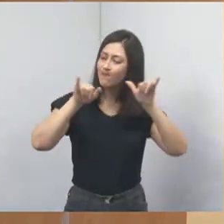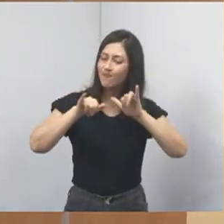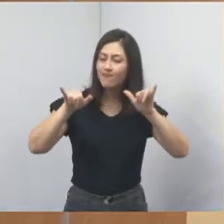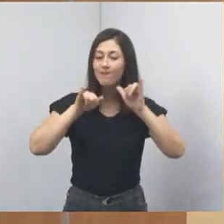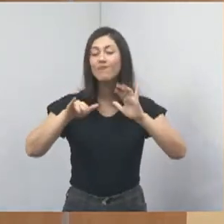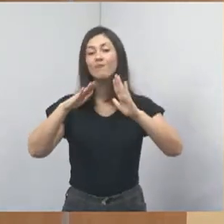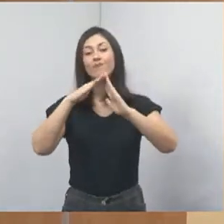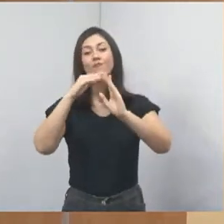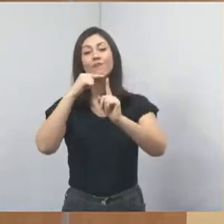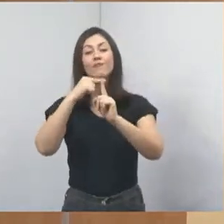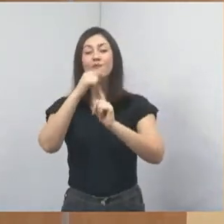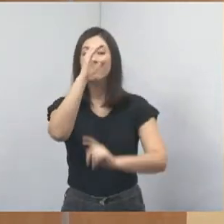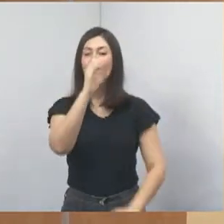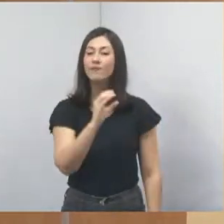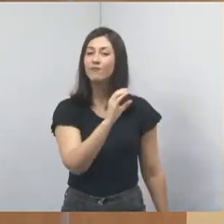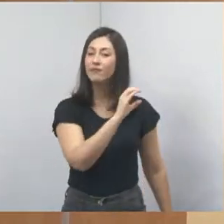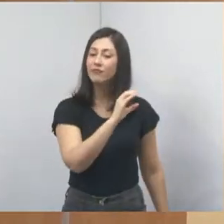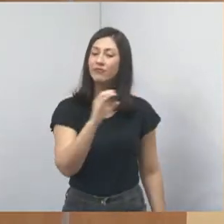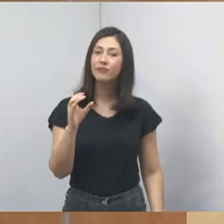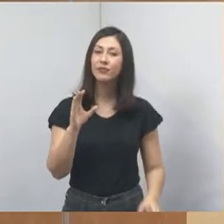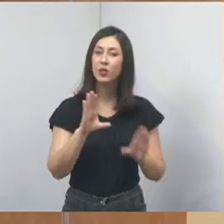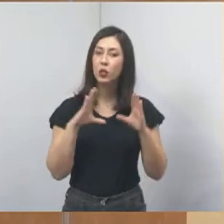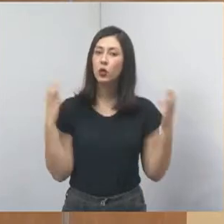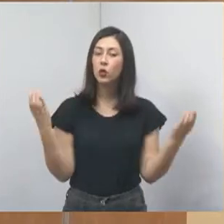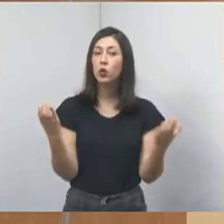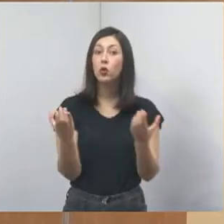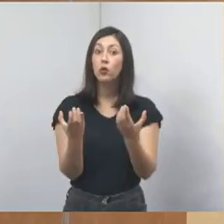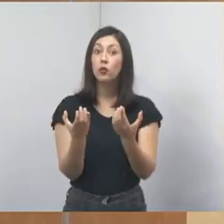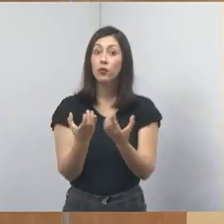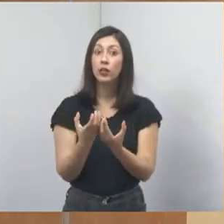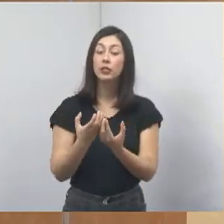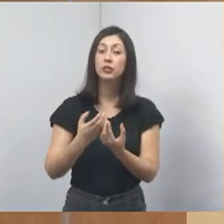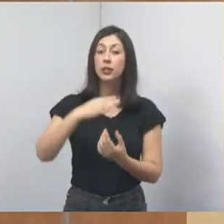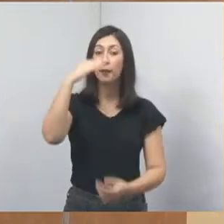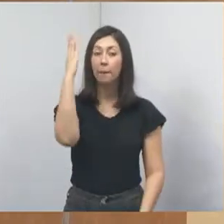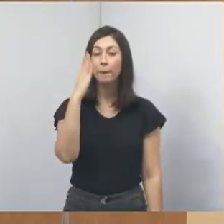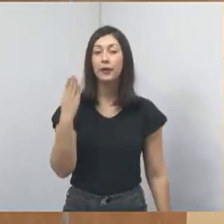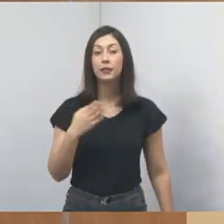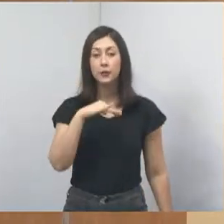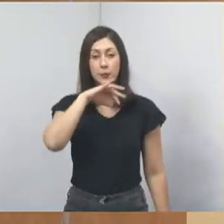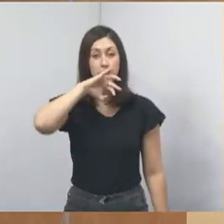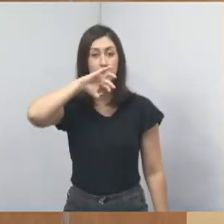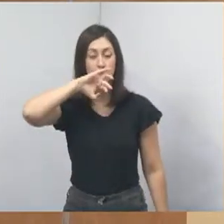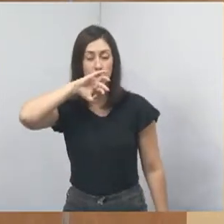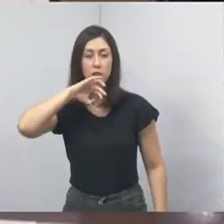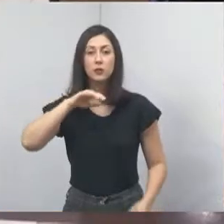da Igreja Católica a partir da Conferência Nacional dos Bispos do Brasil. Obrigado.